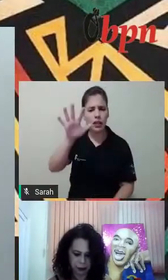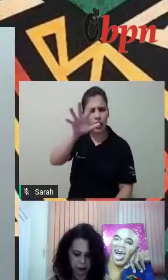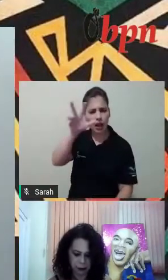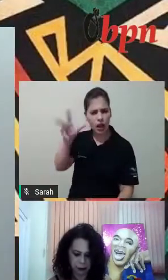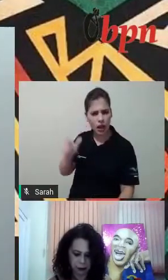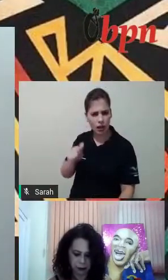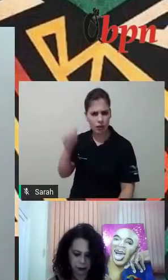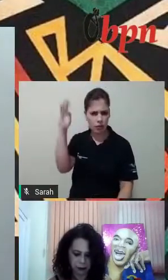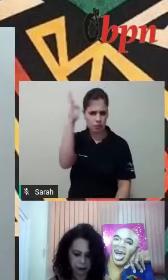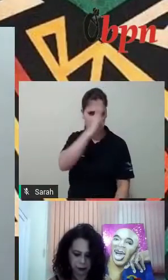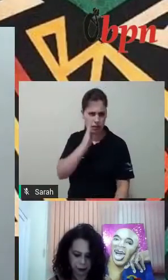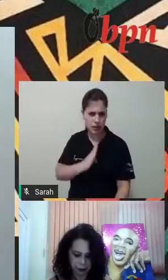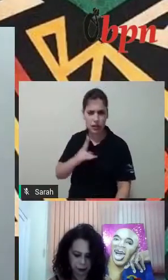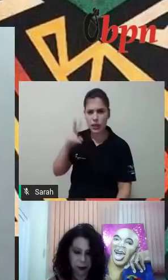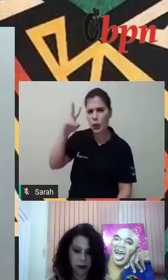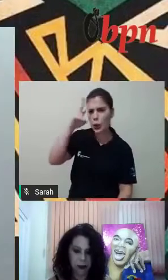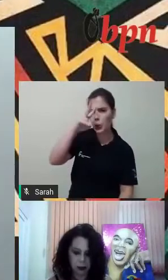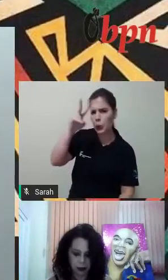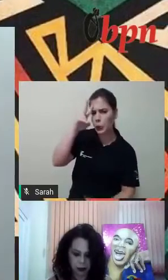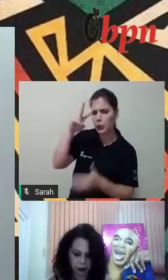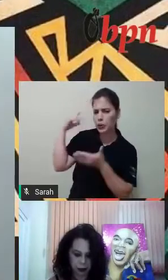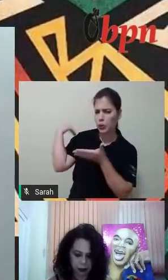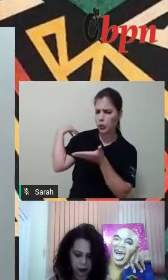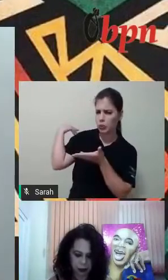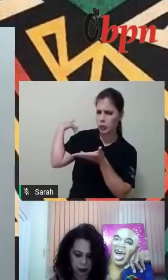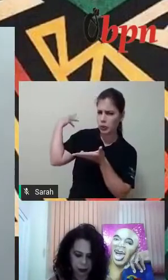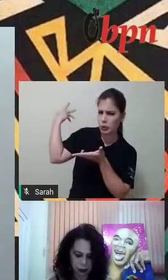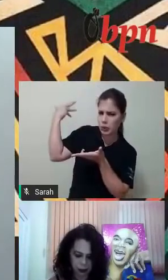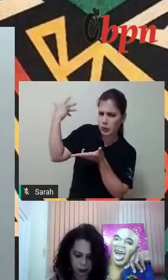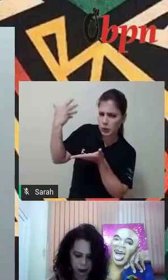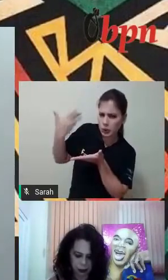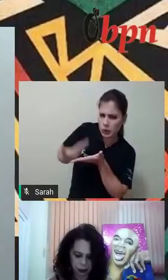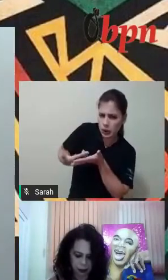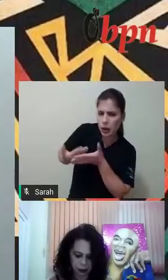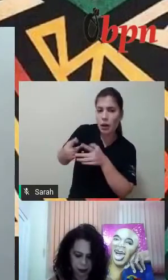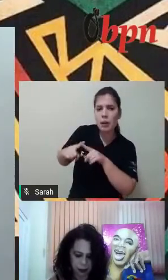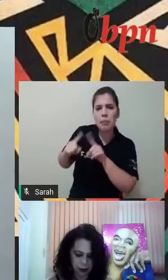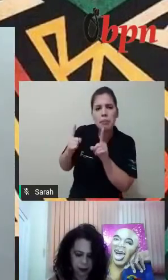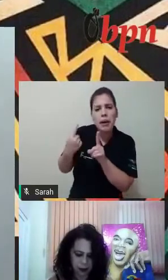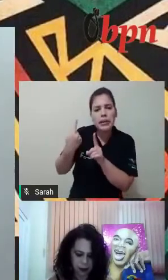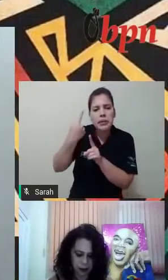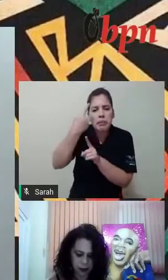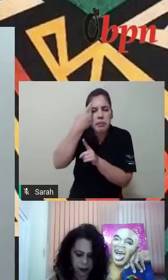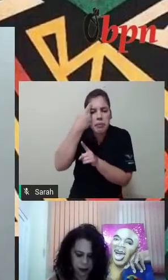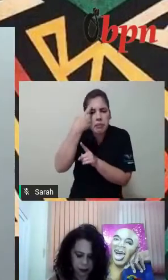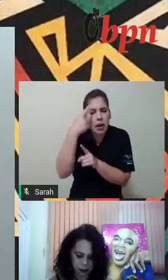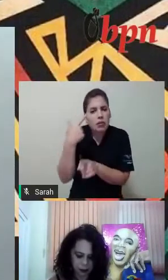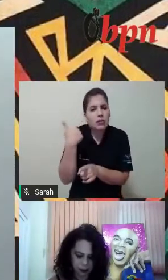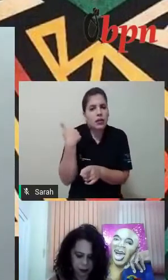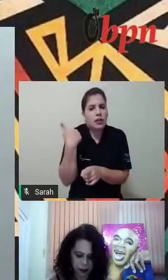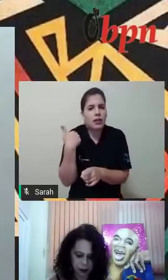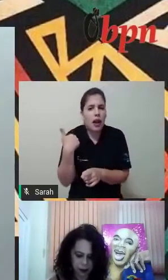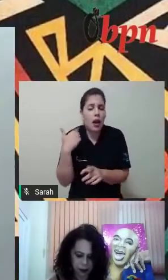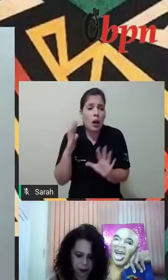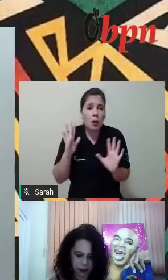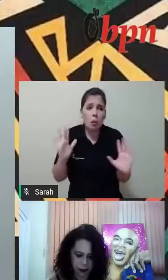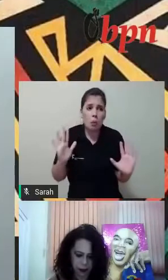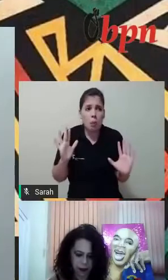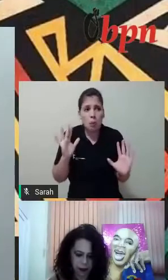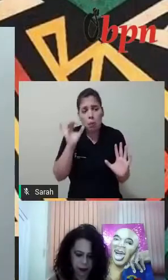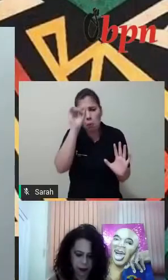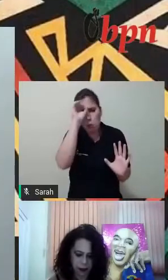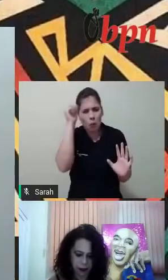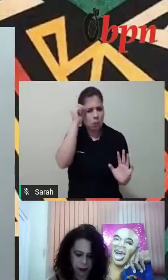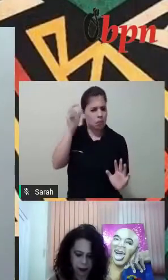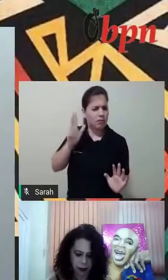pensando ainda a ingenuidade como manha, como jogo de sedução, e aí quando eu falo de jogo de